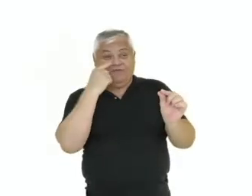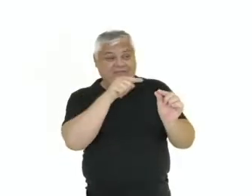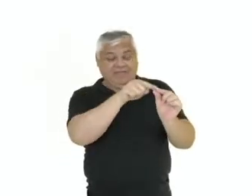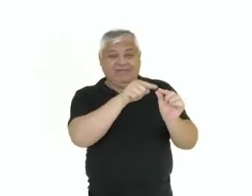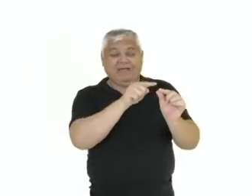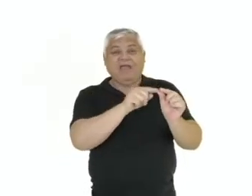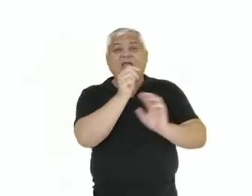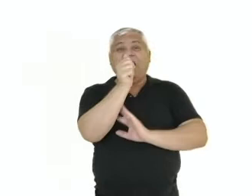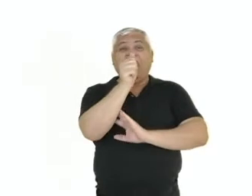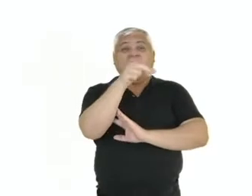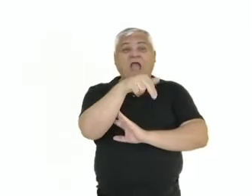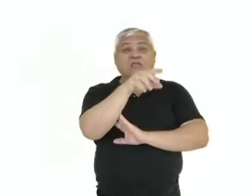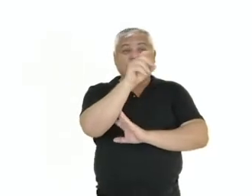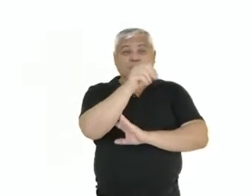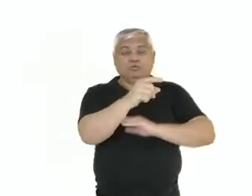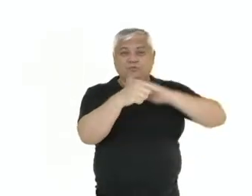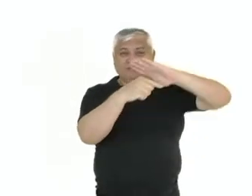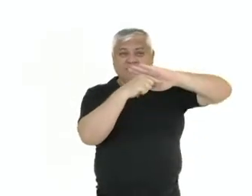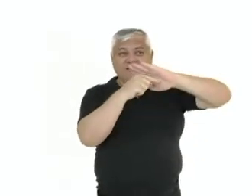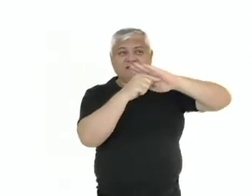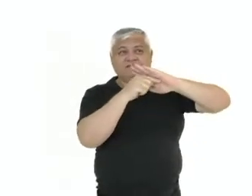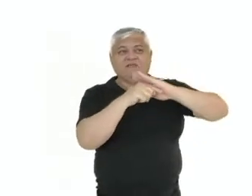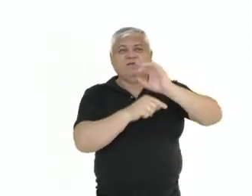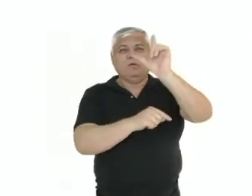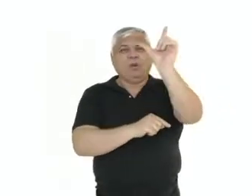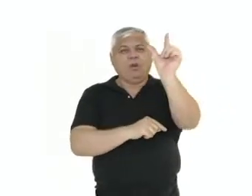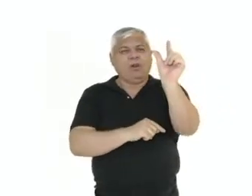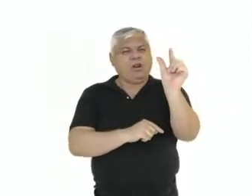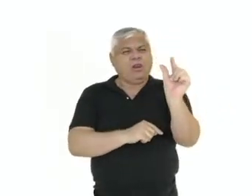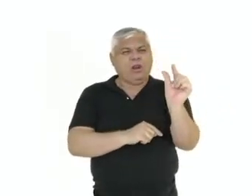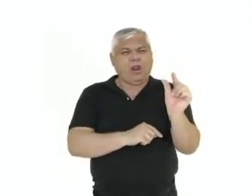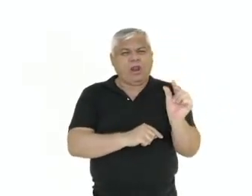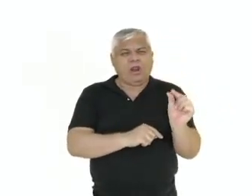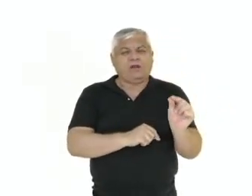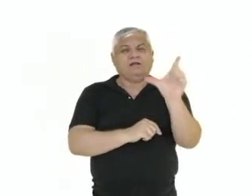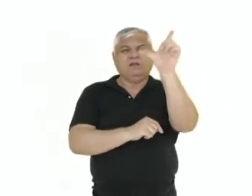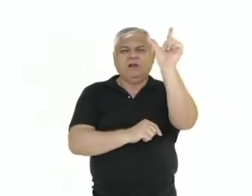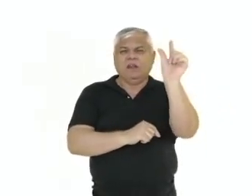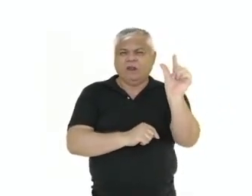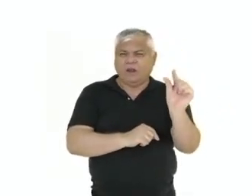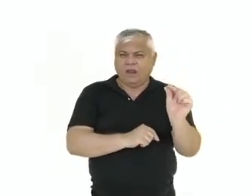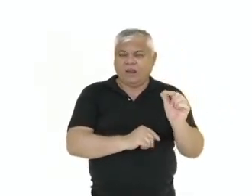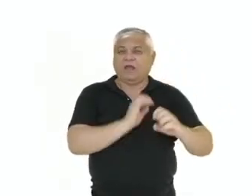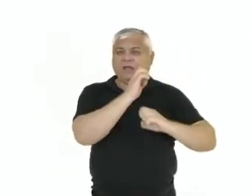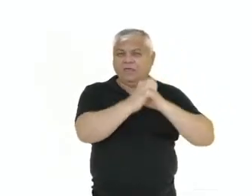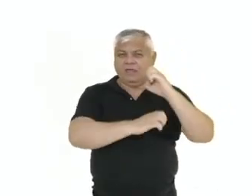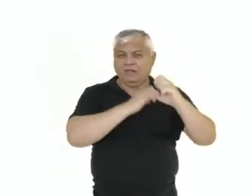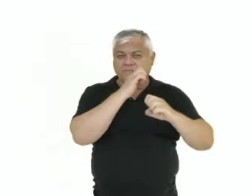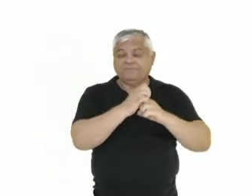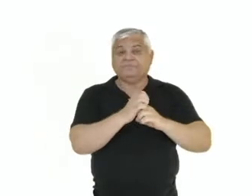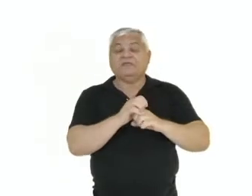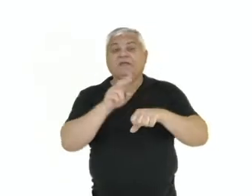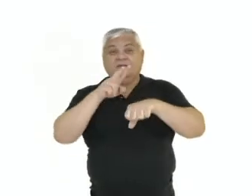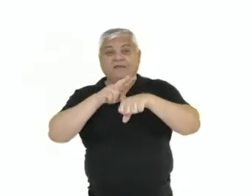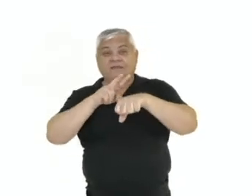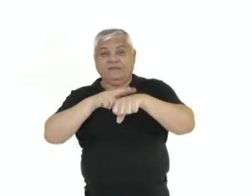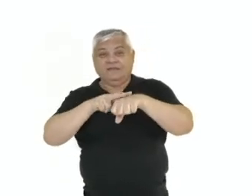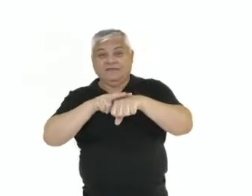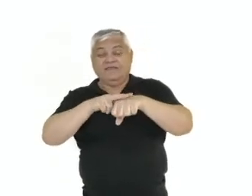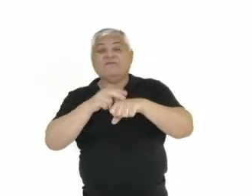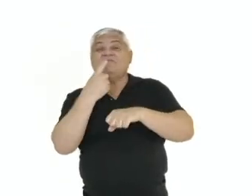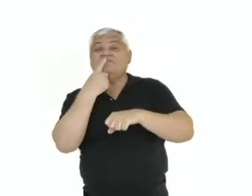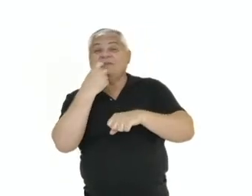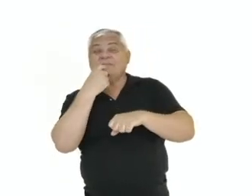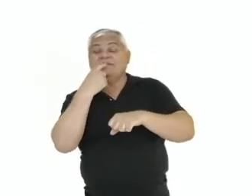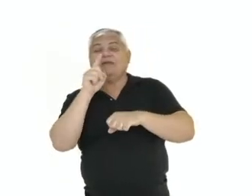observar o ânodo, que é a parte negativa do zinco, corroída com a sua massa diminuída, e o cobre lá, que é o nosso cátodo, a parte